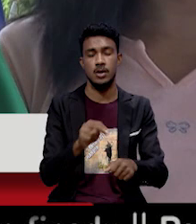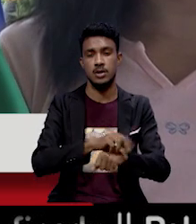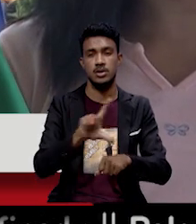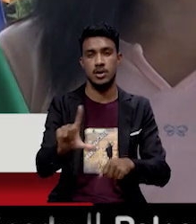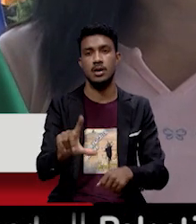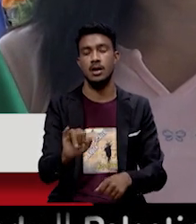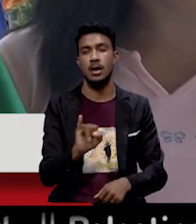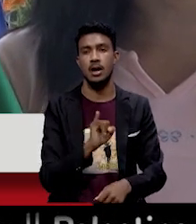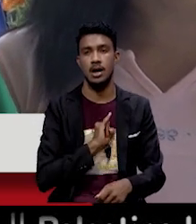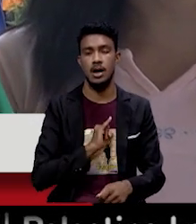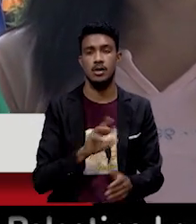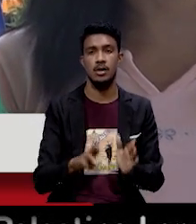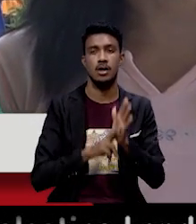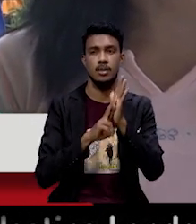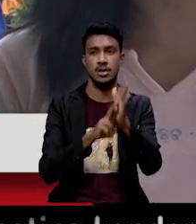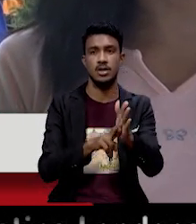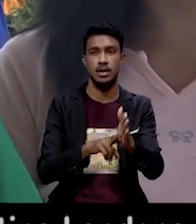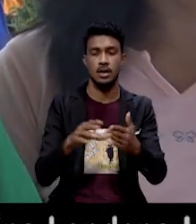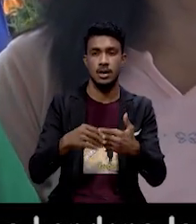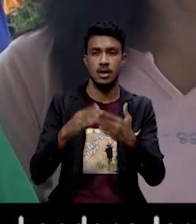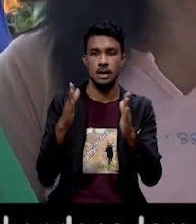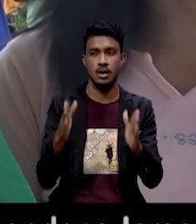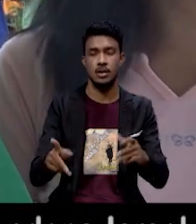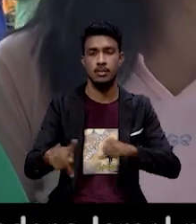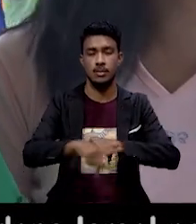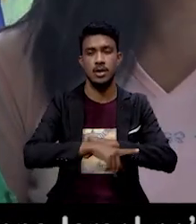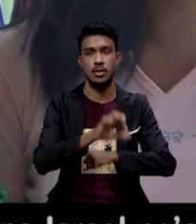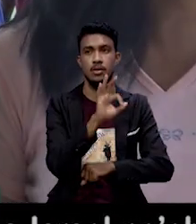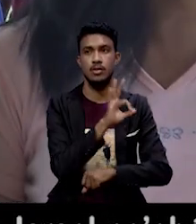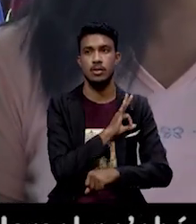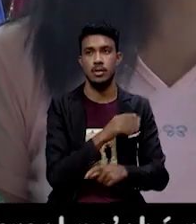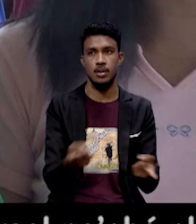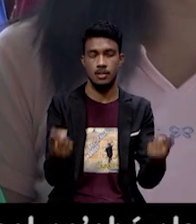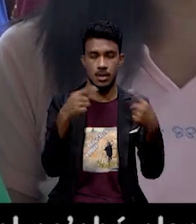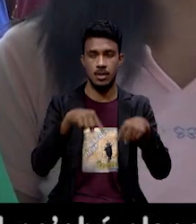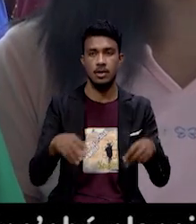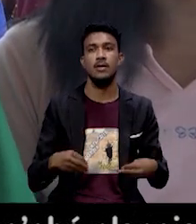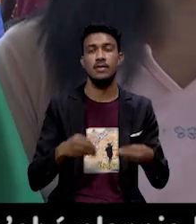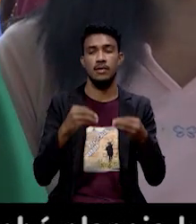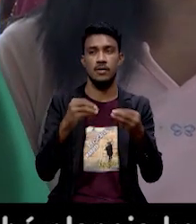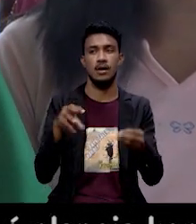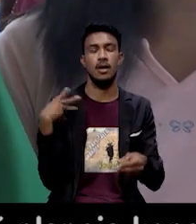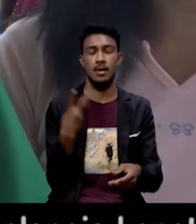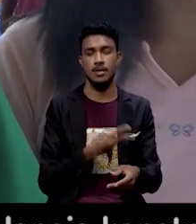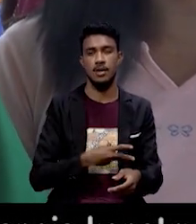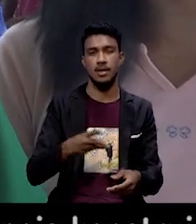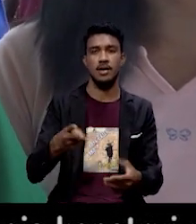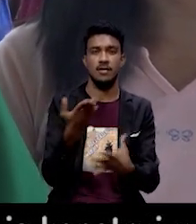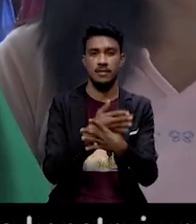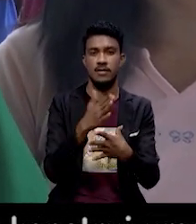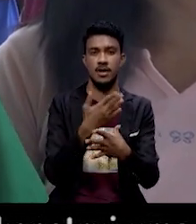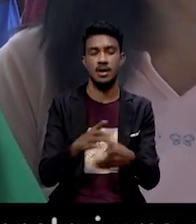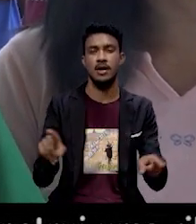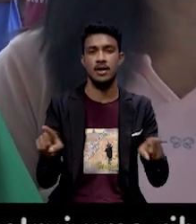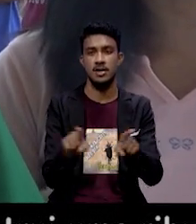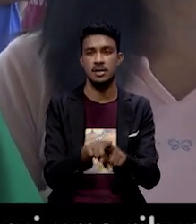haurasi representa líder supremo partido Kunto mai hané udi hato ela amne solidariedade ane sambahasa